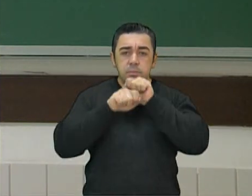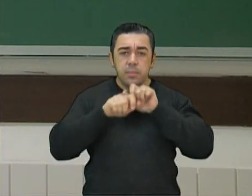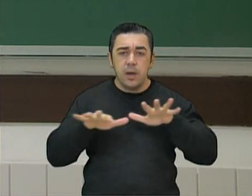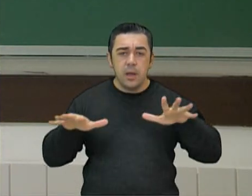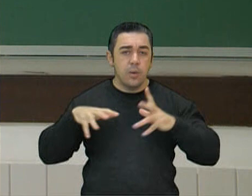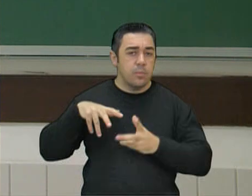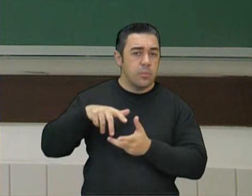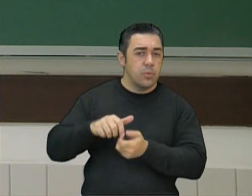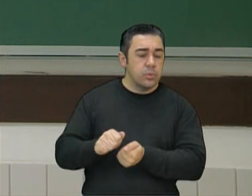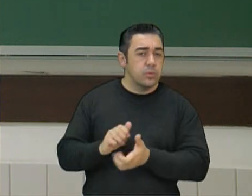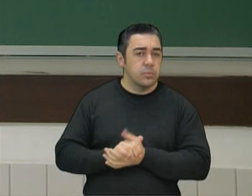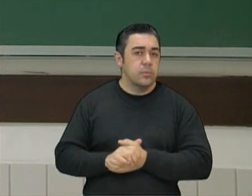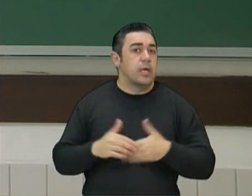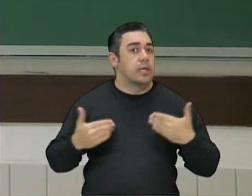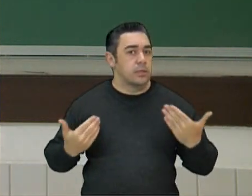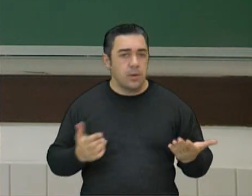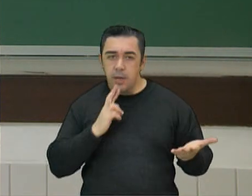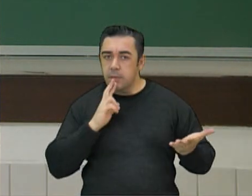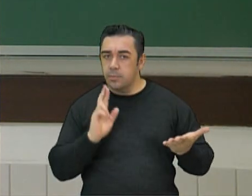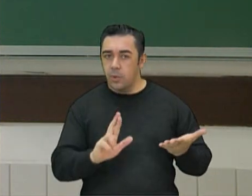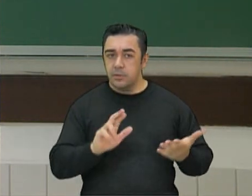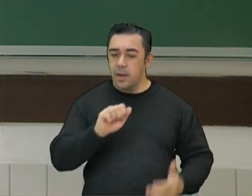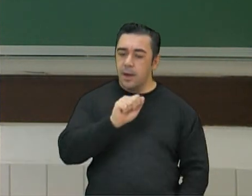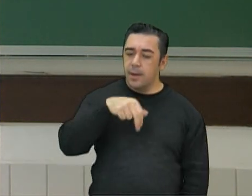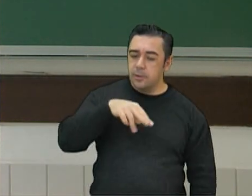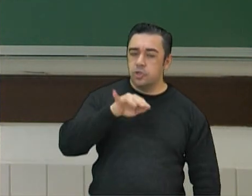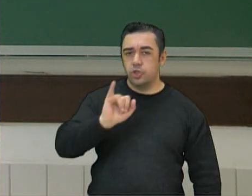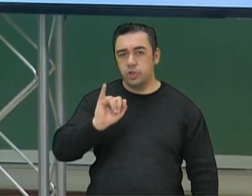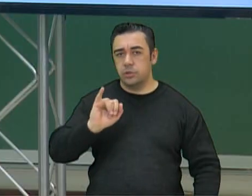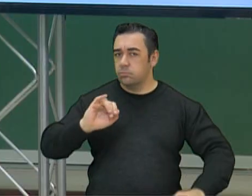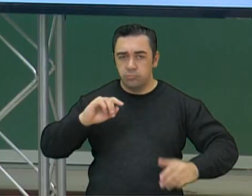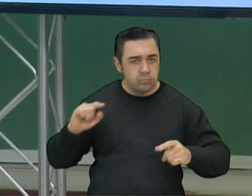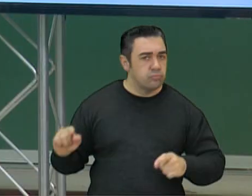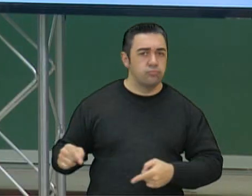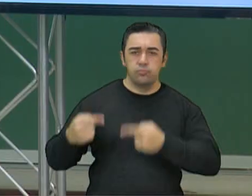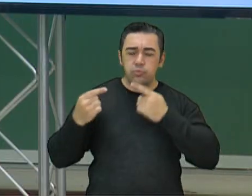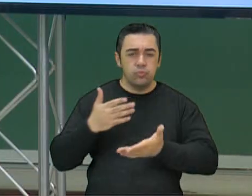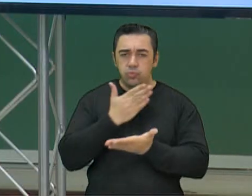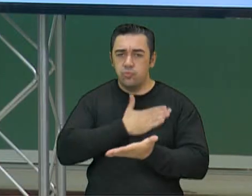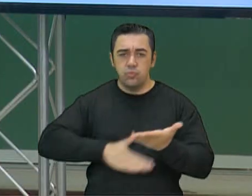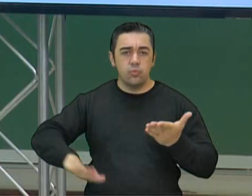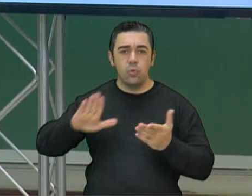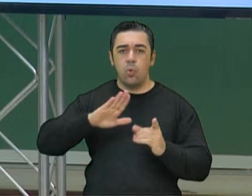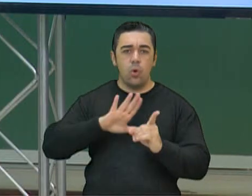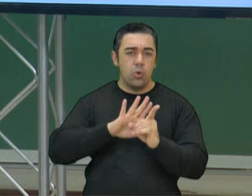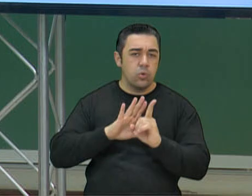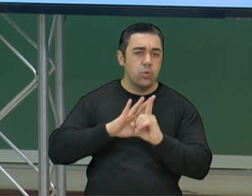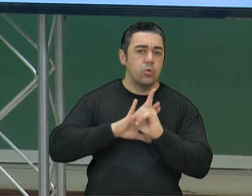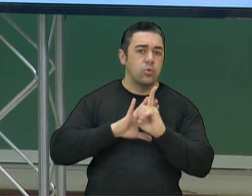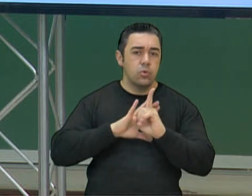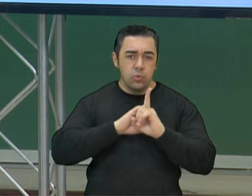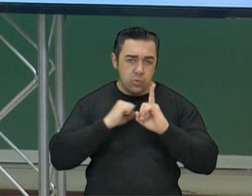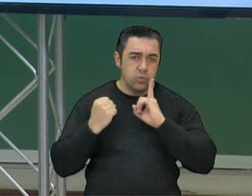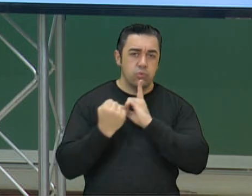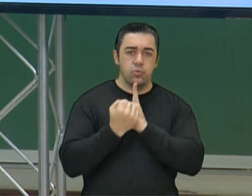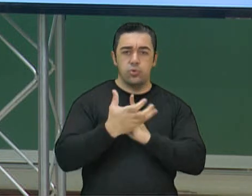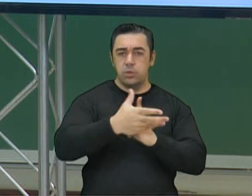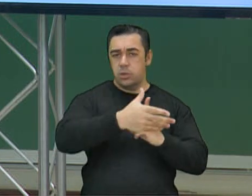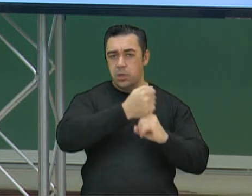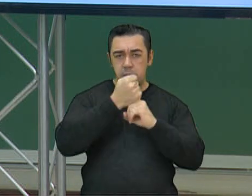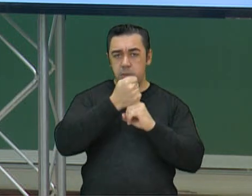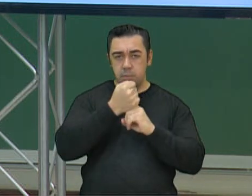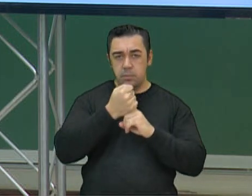mundo. Como resposta, então você tem o pacto anti-Comintern, evitar que o socialismo